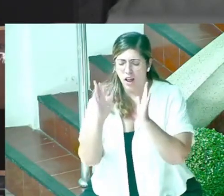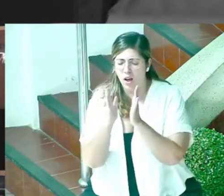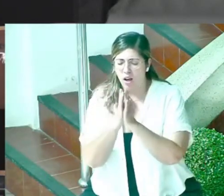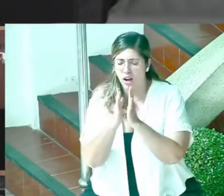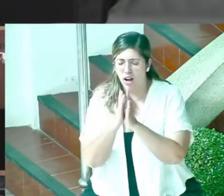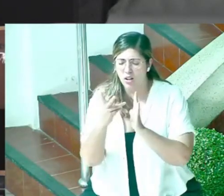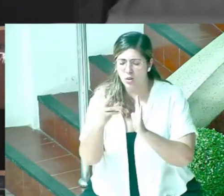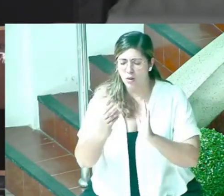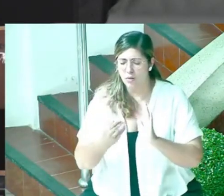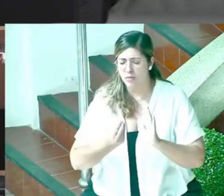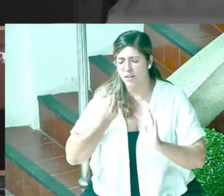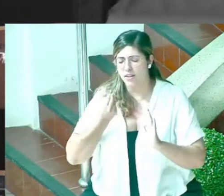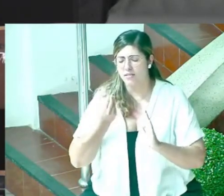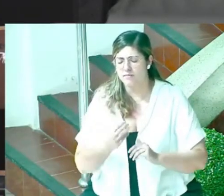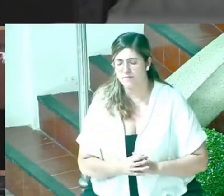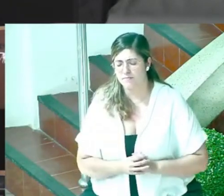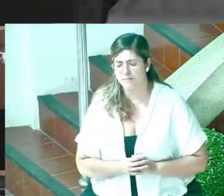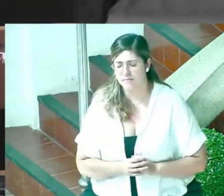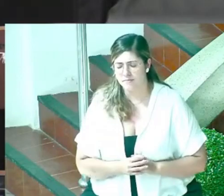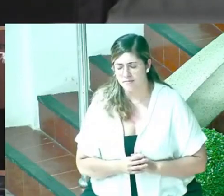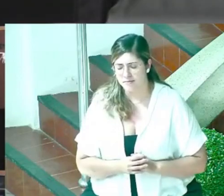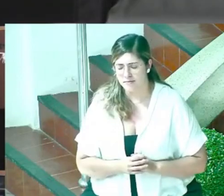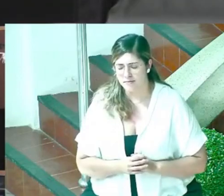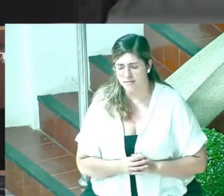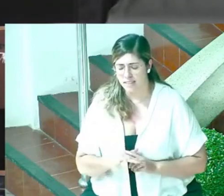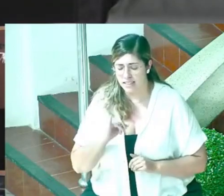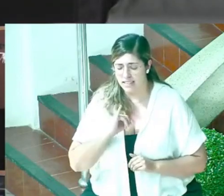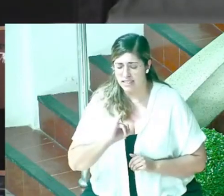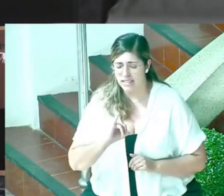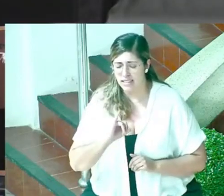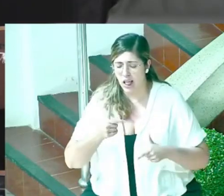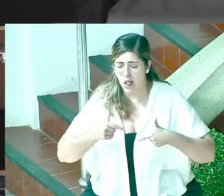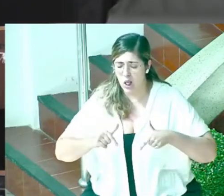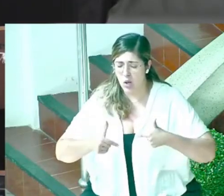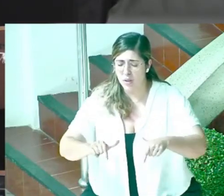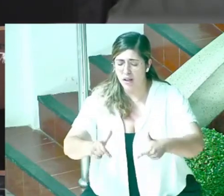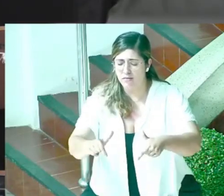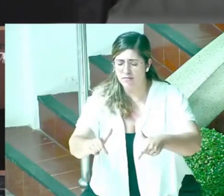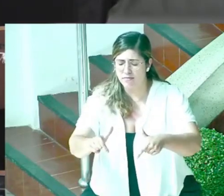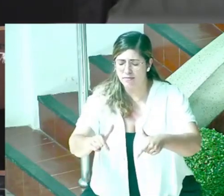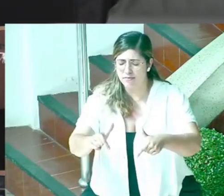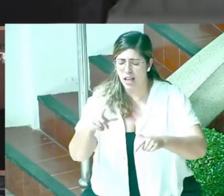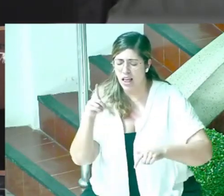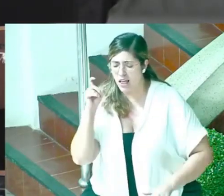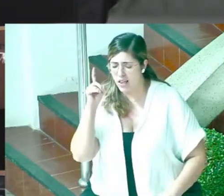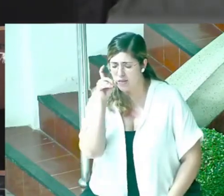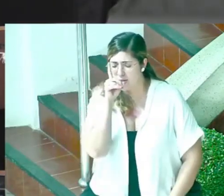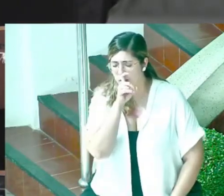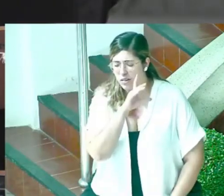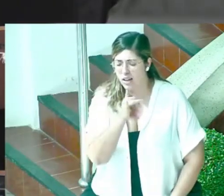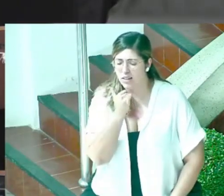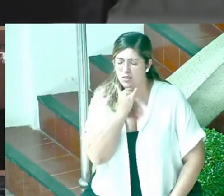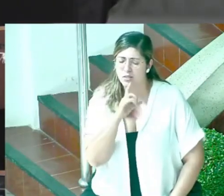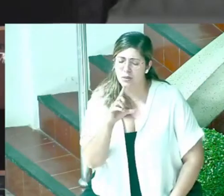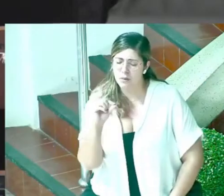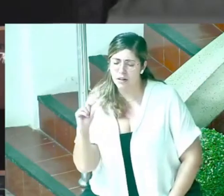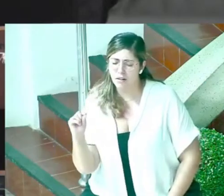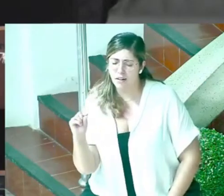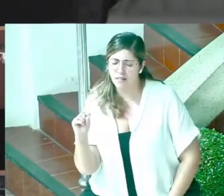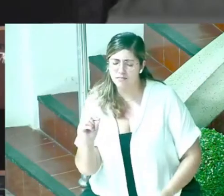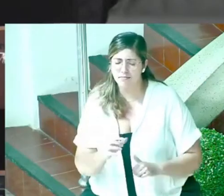Quantos relacionamentos conjugais estão padecendo pela falta de perdão?